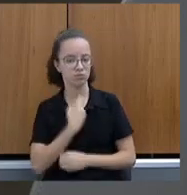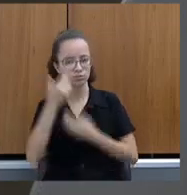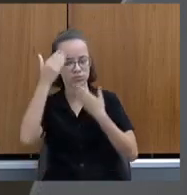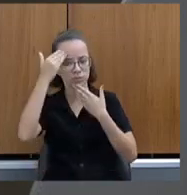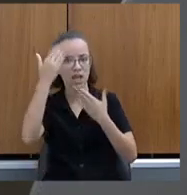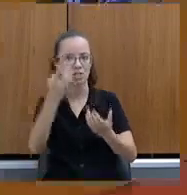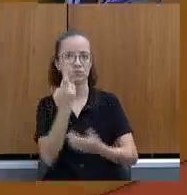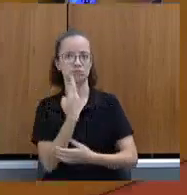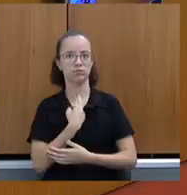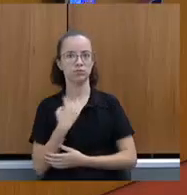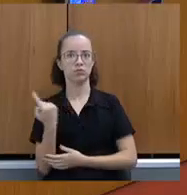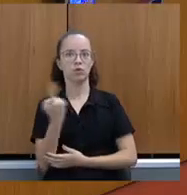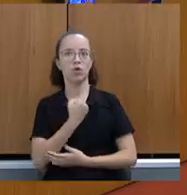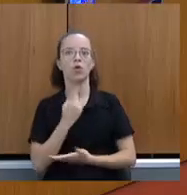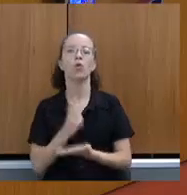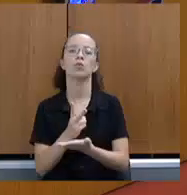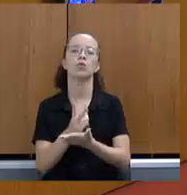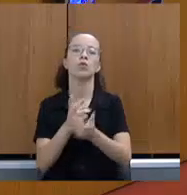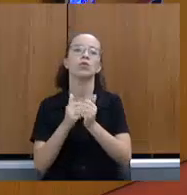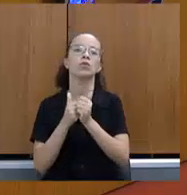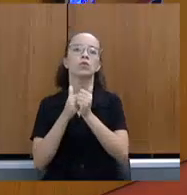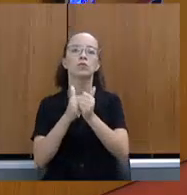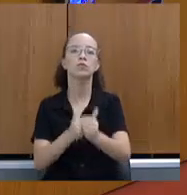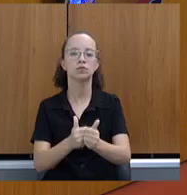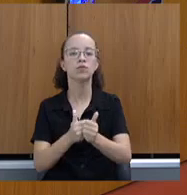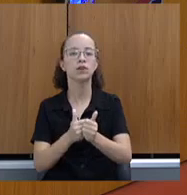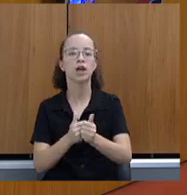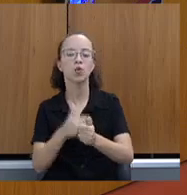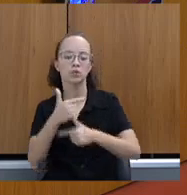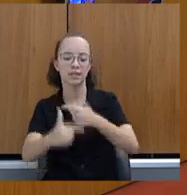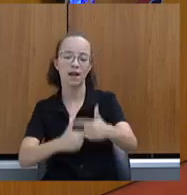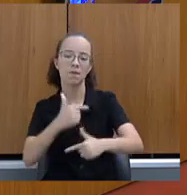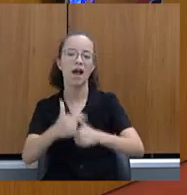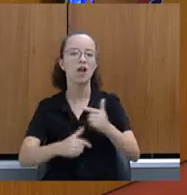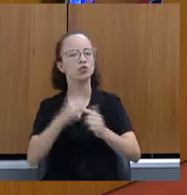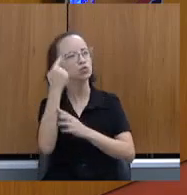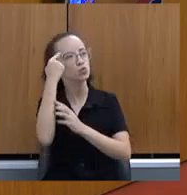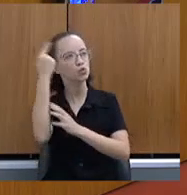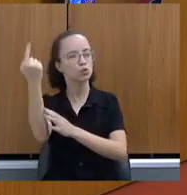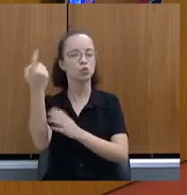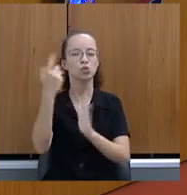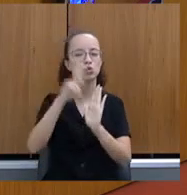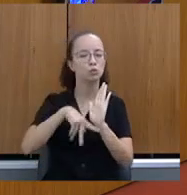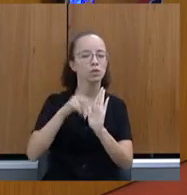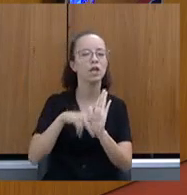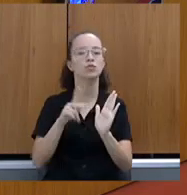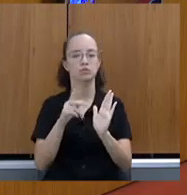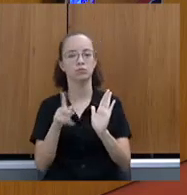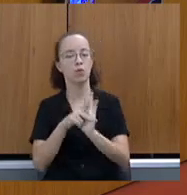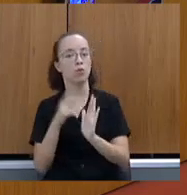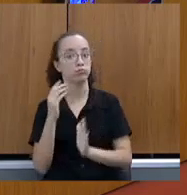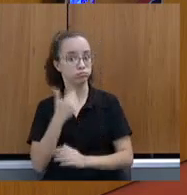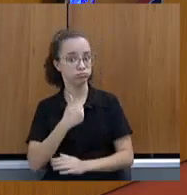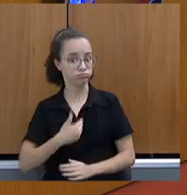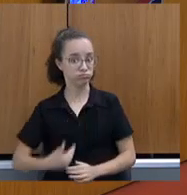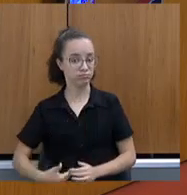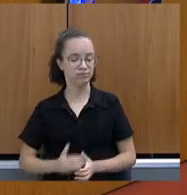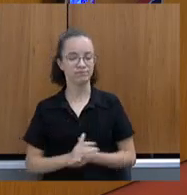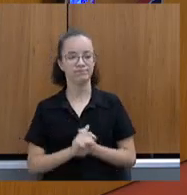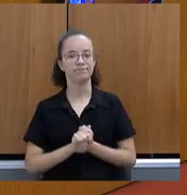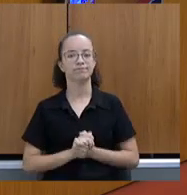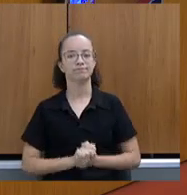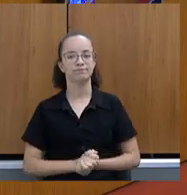pelas respostas a gente segue acompanhando então a execução de nossos planos aí dos Nossos programas no estado obrigada